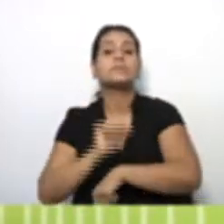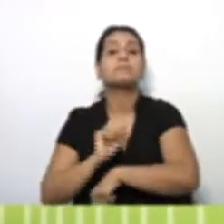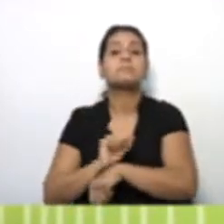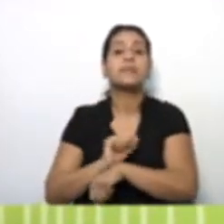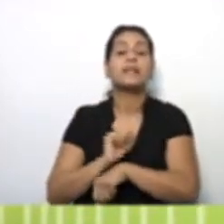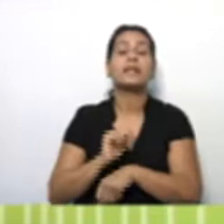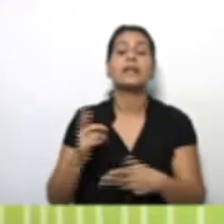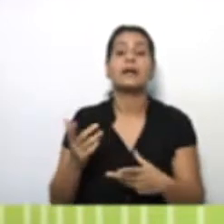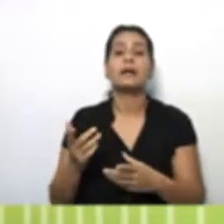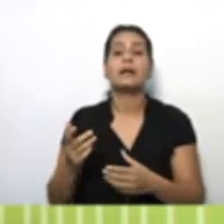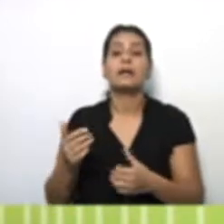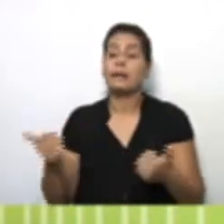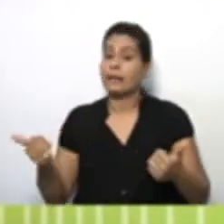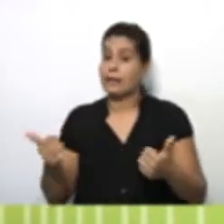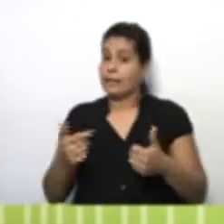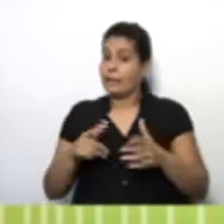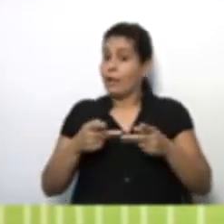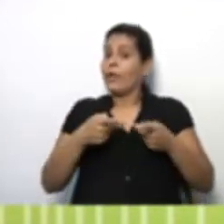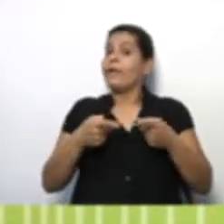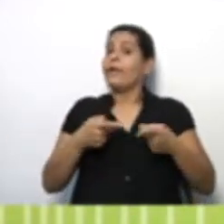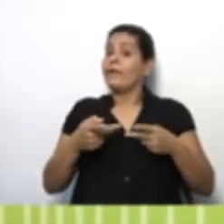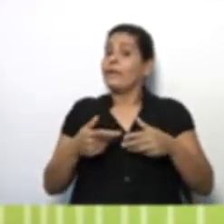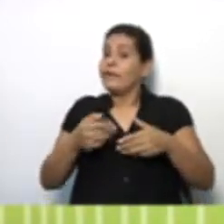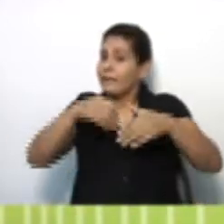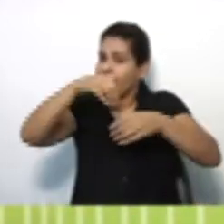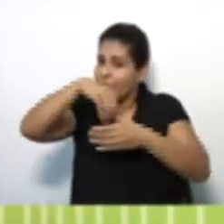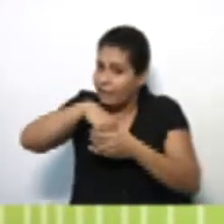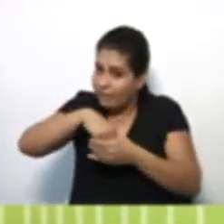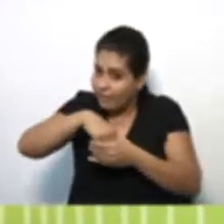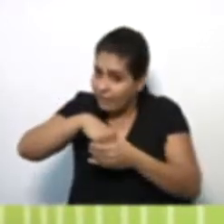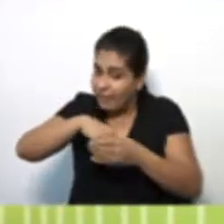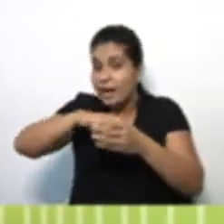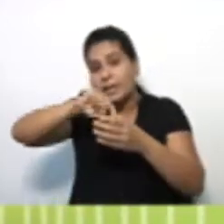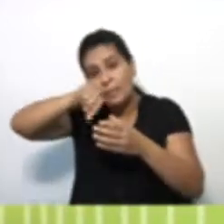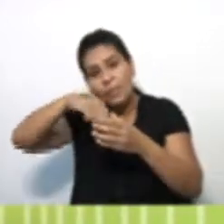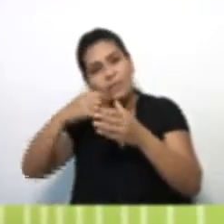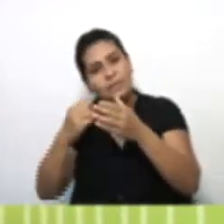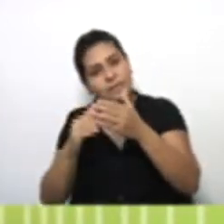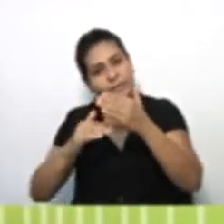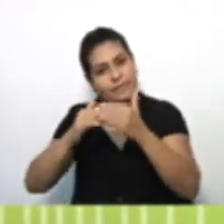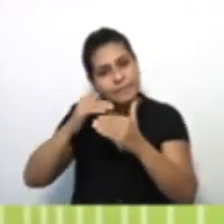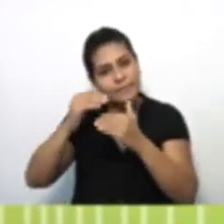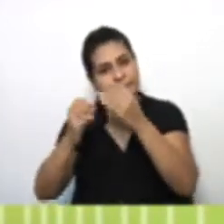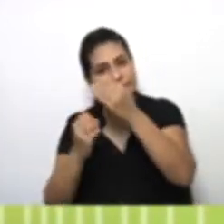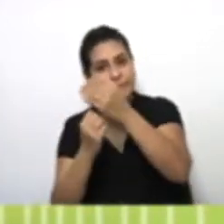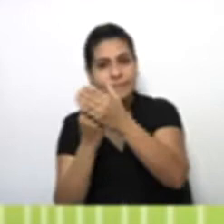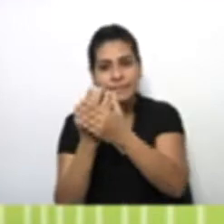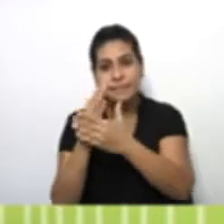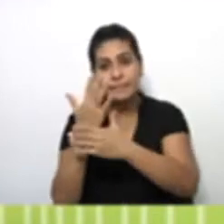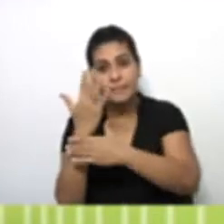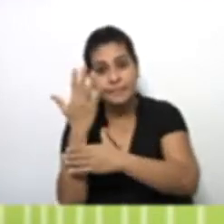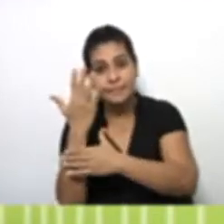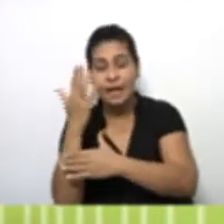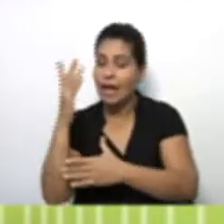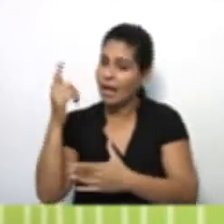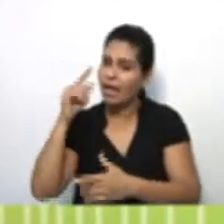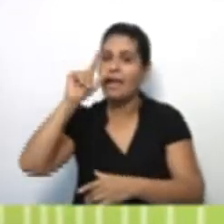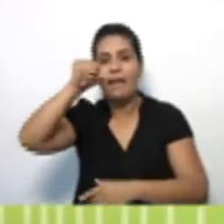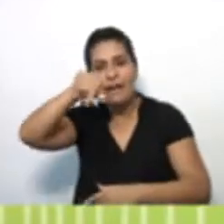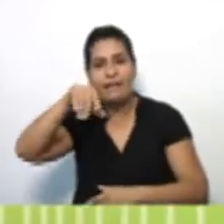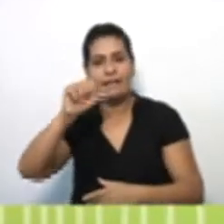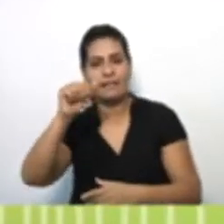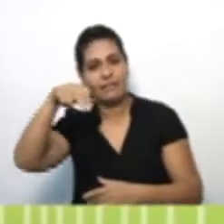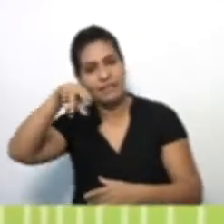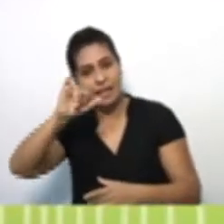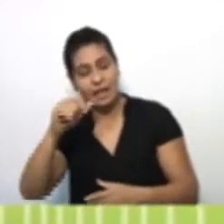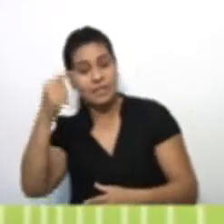que eu plantei, olha só o planejamento, desde que eu plantei até ele amadurecer, né, me poder vender? Isso aqui, ó, essa análise aqui, esse